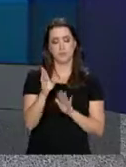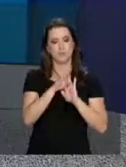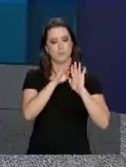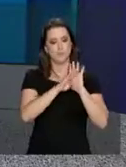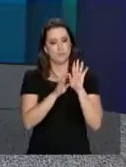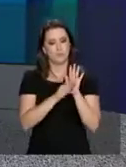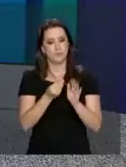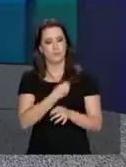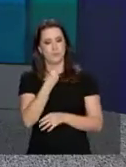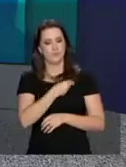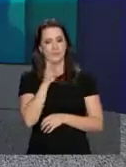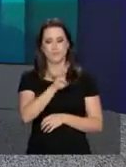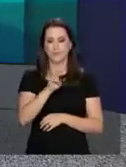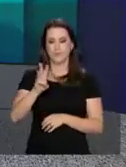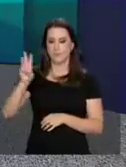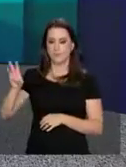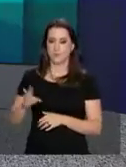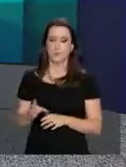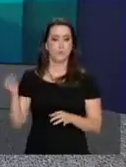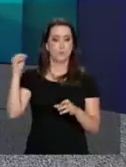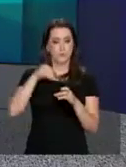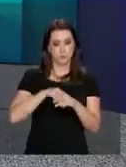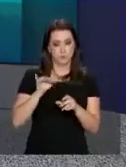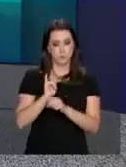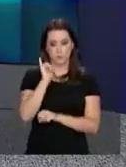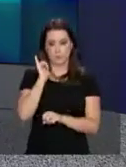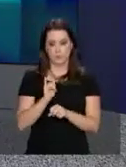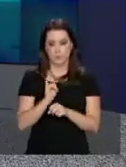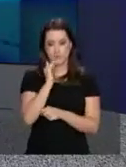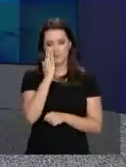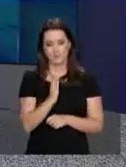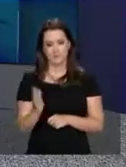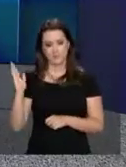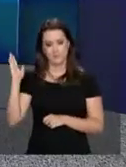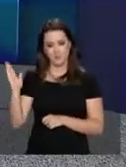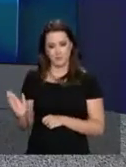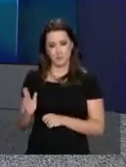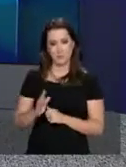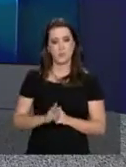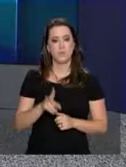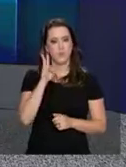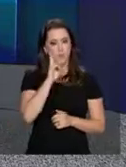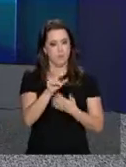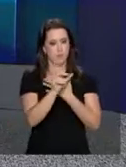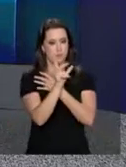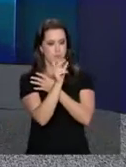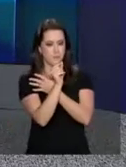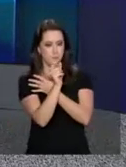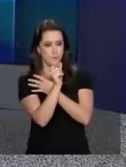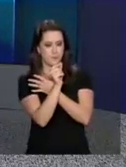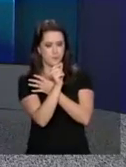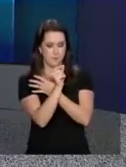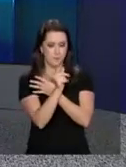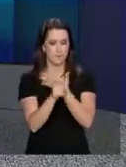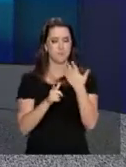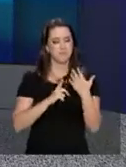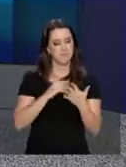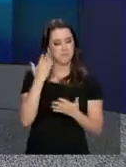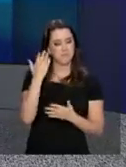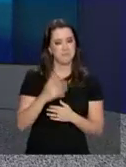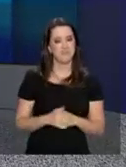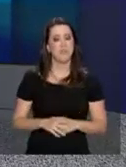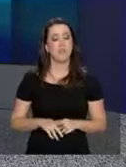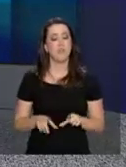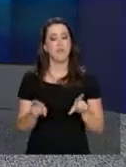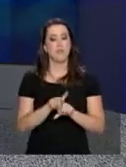a nossa programação ao vivo pelo site da NBR. Todas as reportagens estão em nosso canal no YouTube, acesse também o nosso perfil no